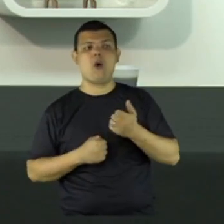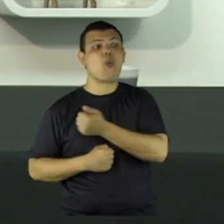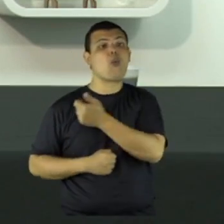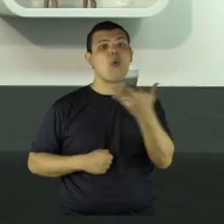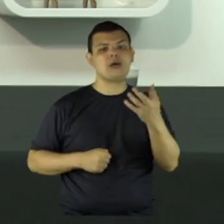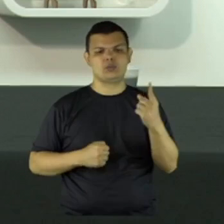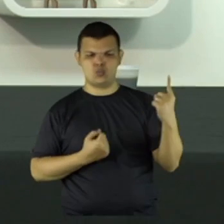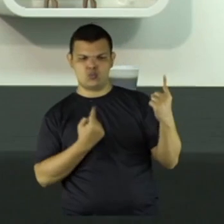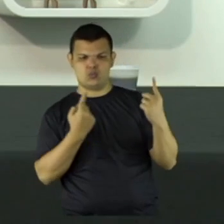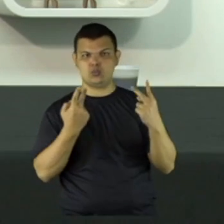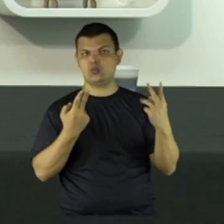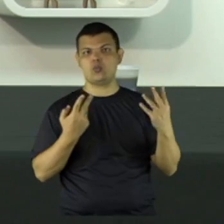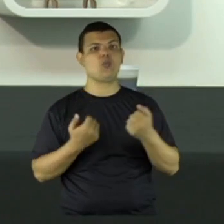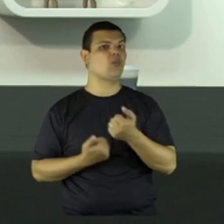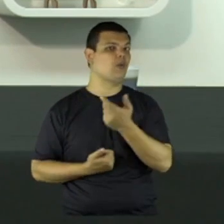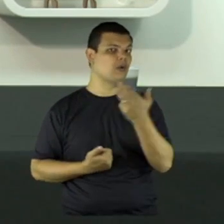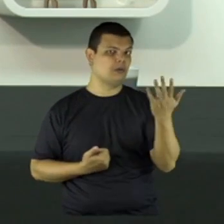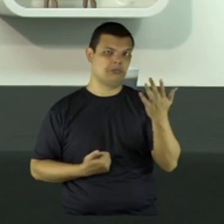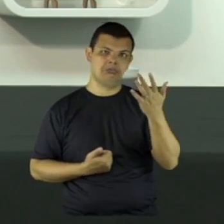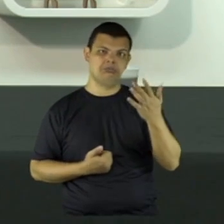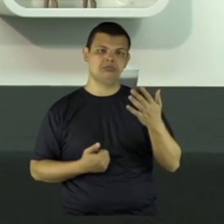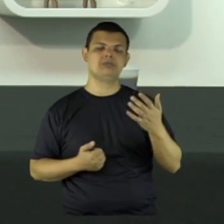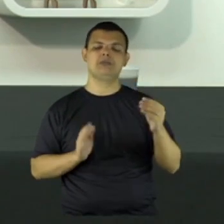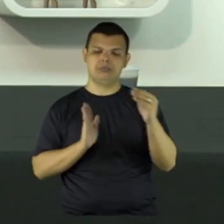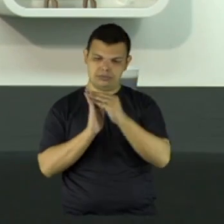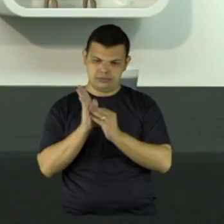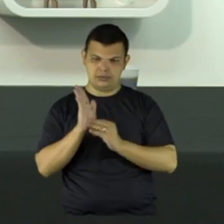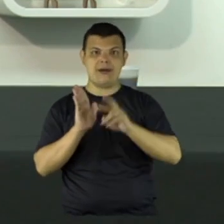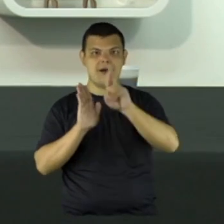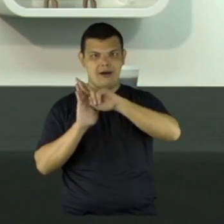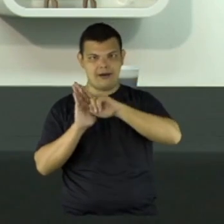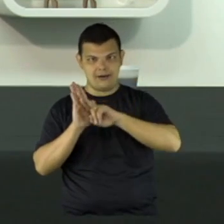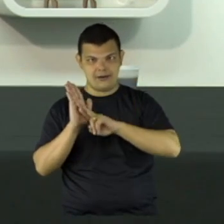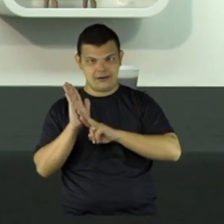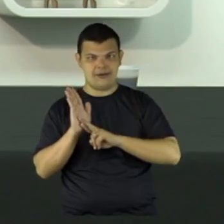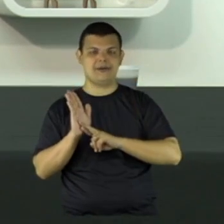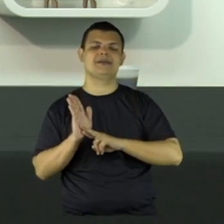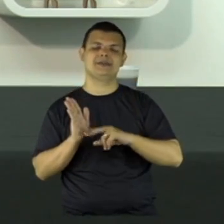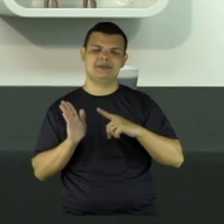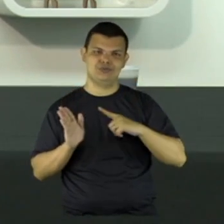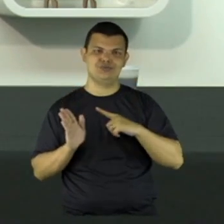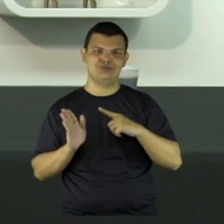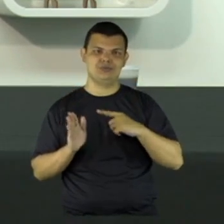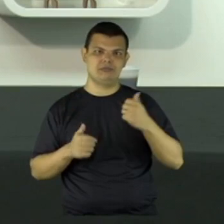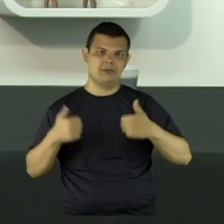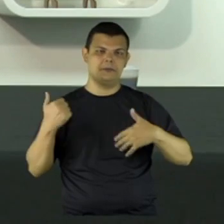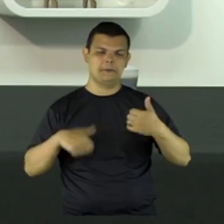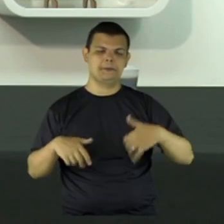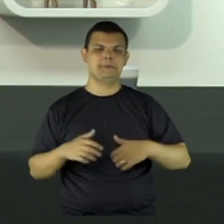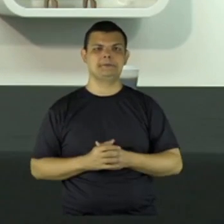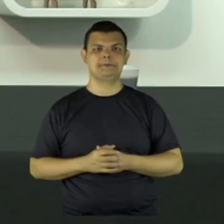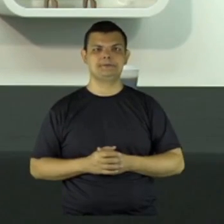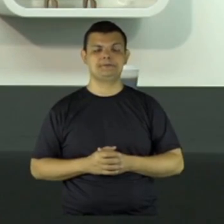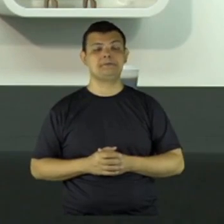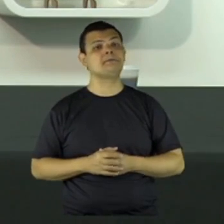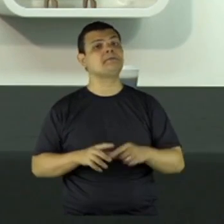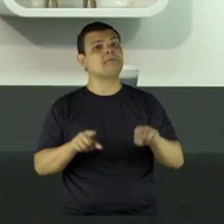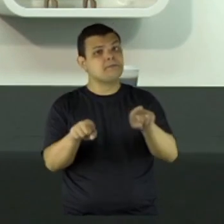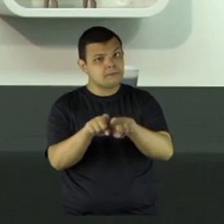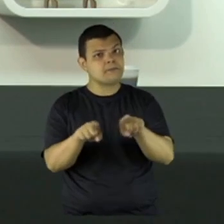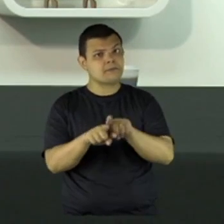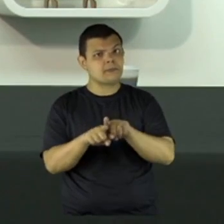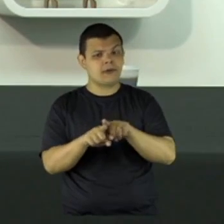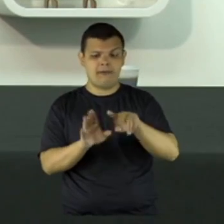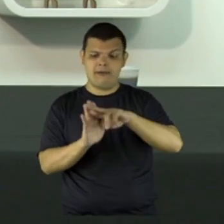de acordo com o contato que vai se fazer, certo? Então tudo isso são as regras que vão definir, inclusive as